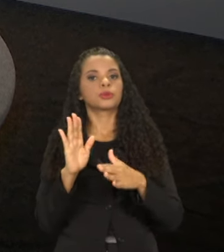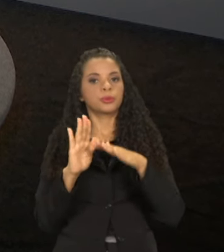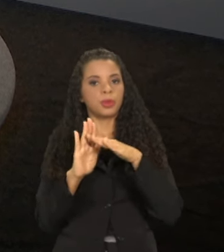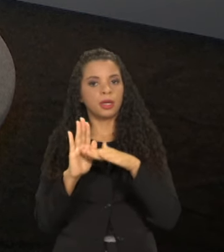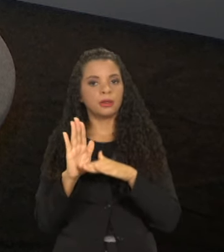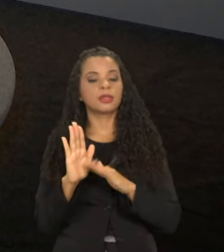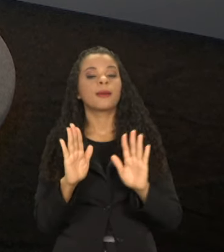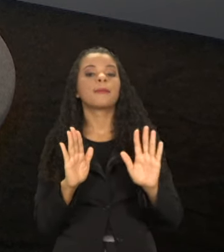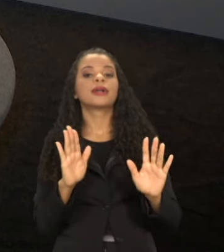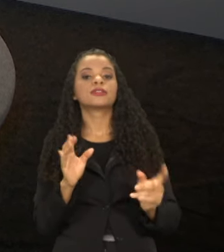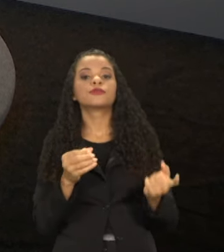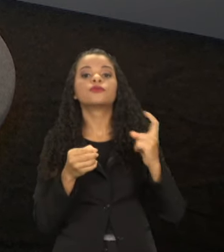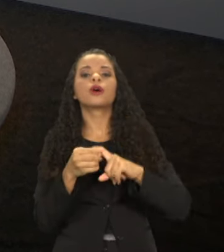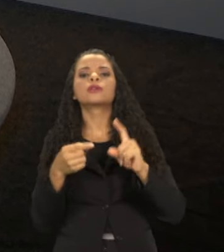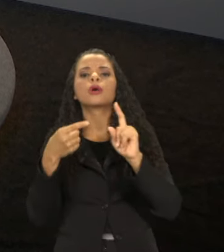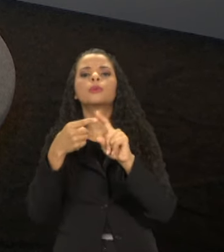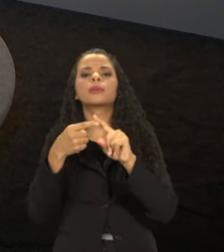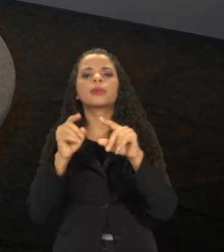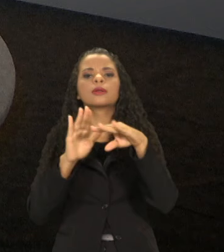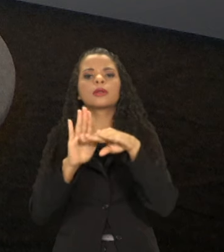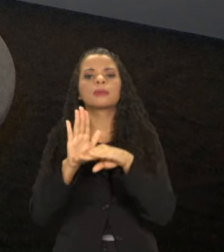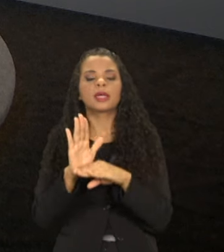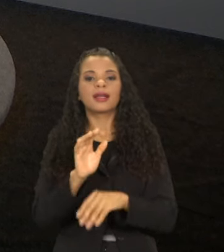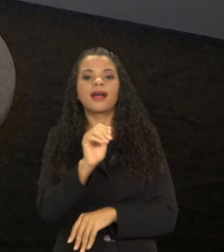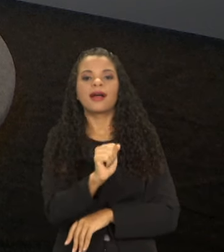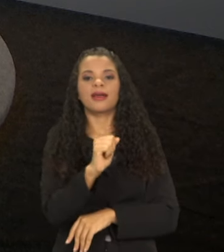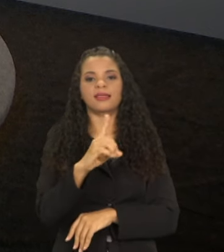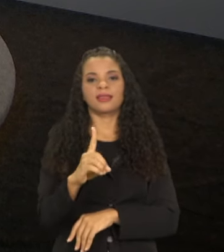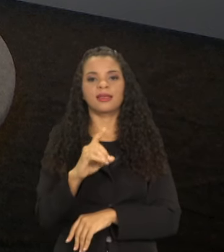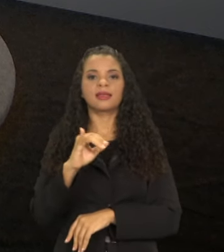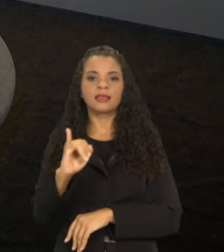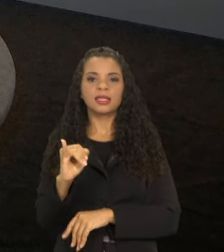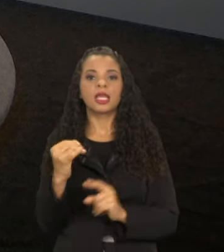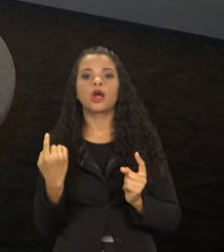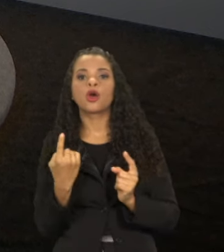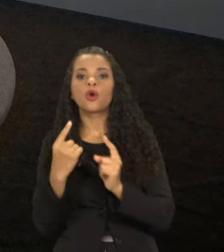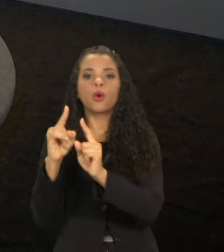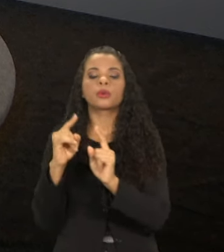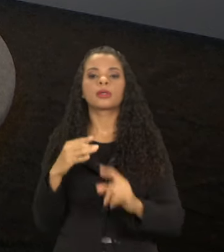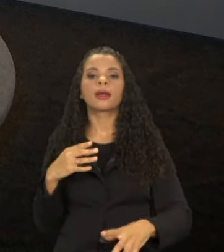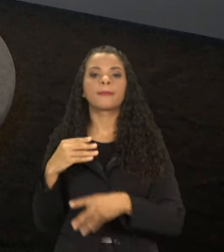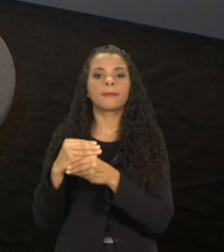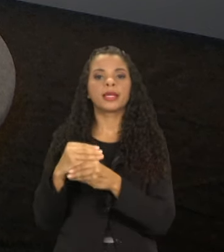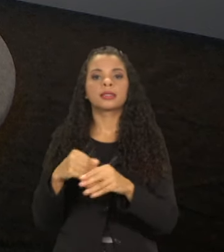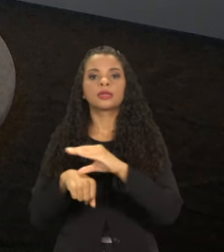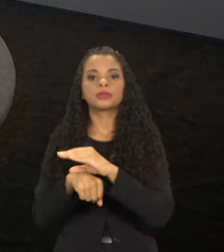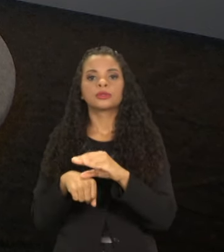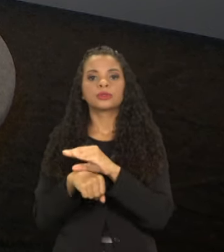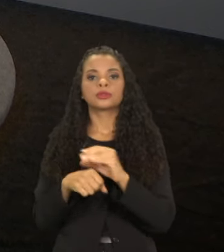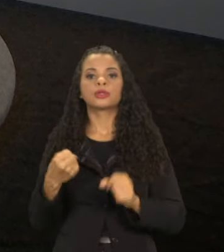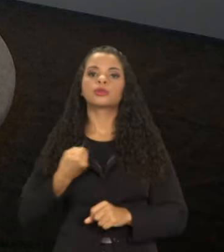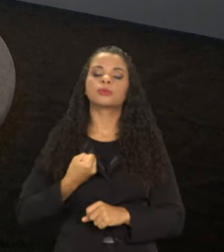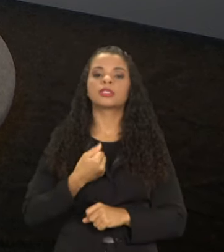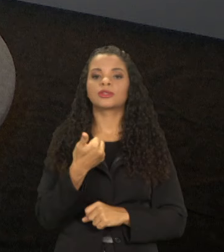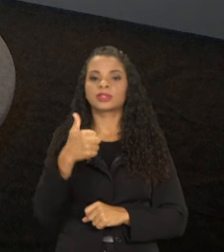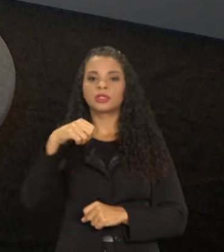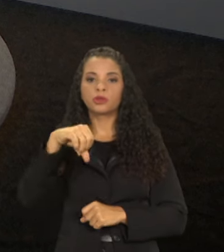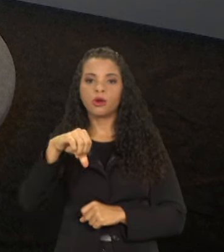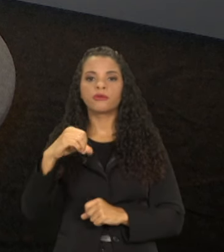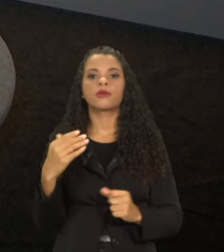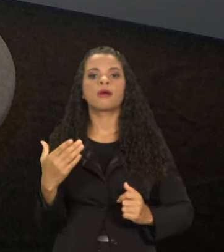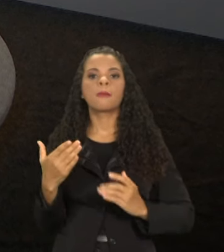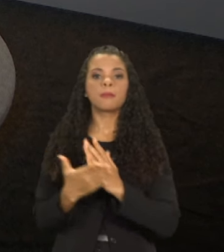Karina? Que é a questão da ação direta de inconstitucionalidade contra a emenda constitucional número 19. Foi aprovada